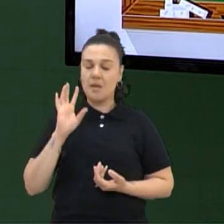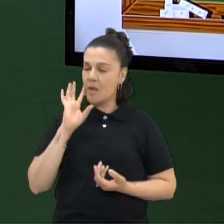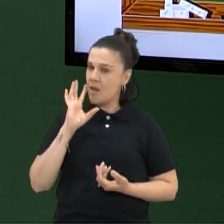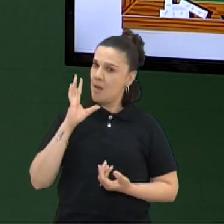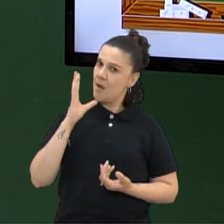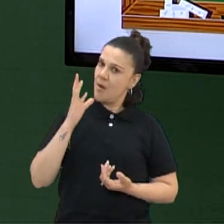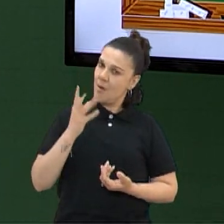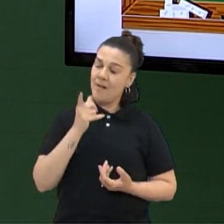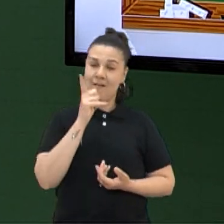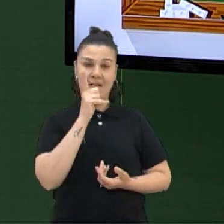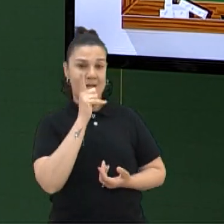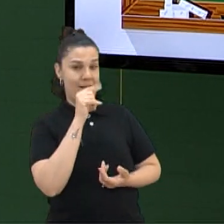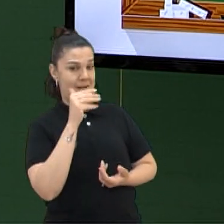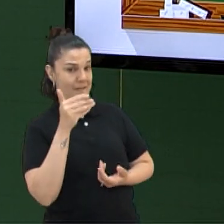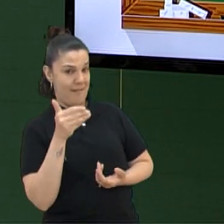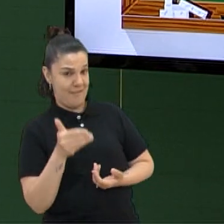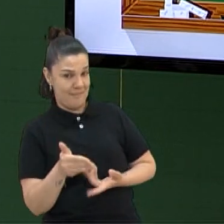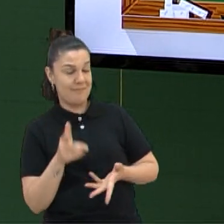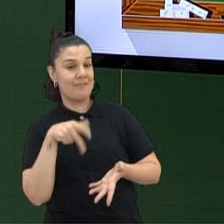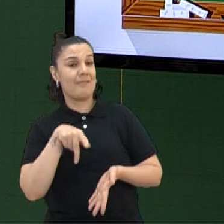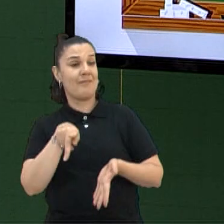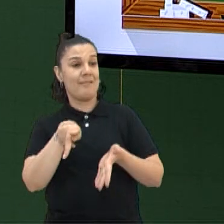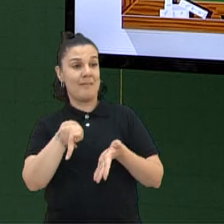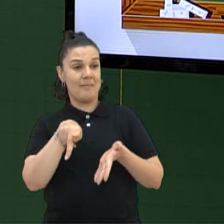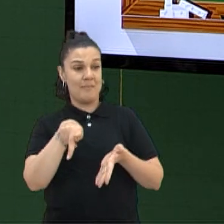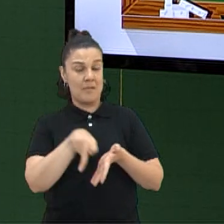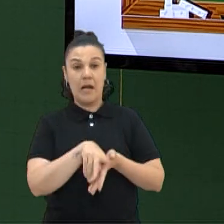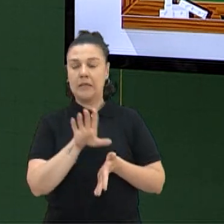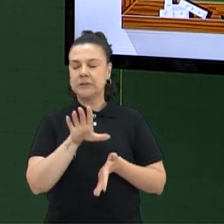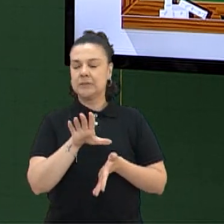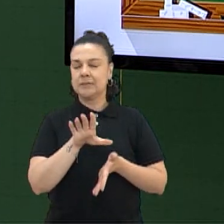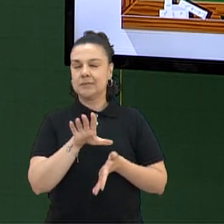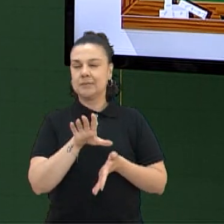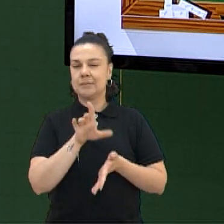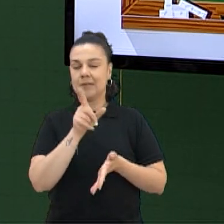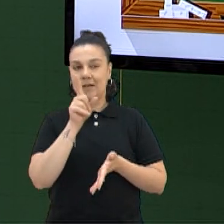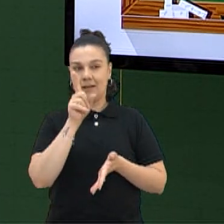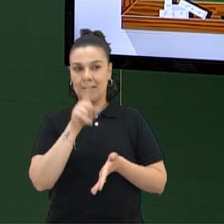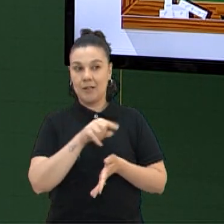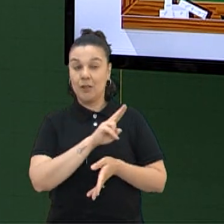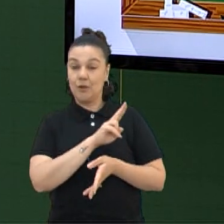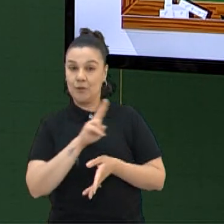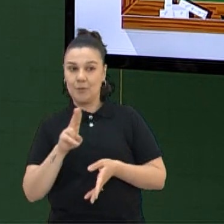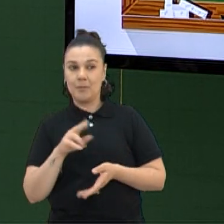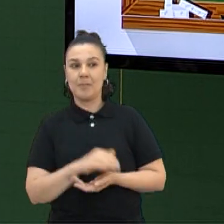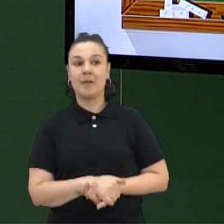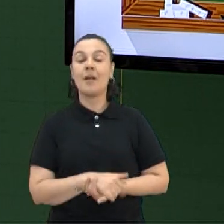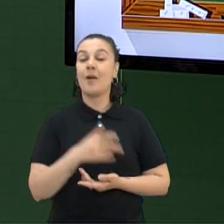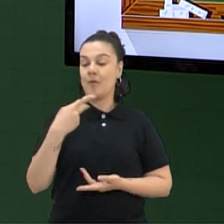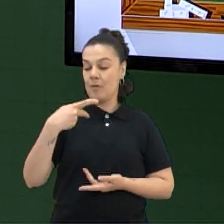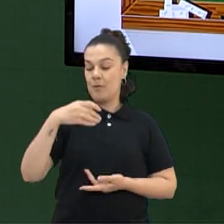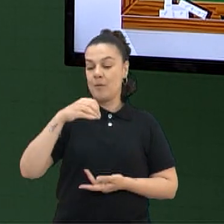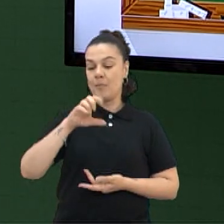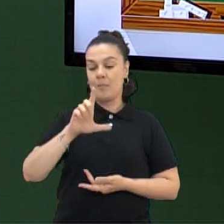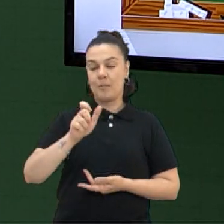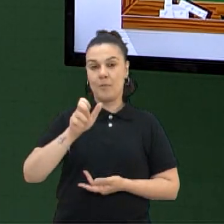a molécula da água, ela é uma molécula, ela é uma molécula polar.